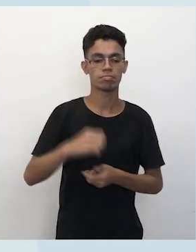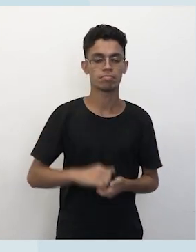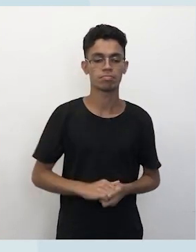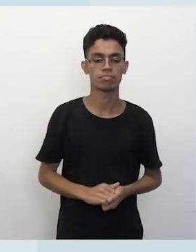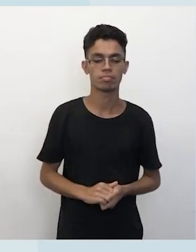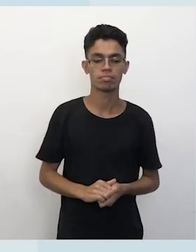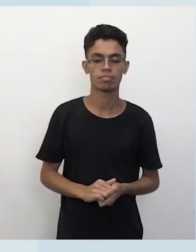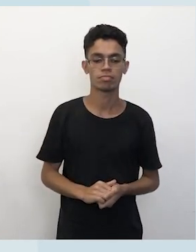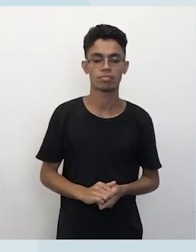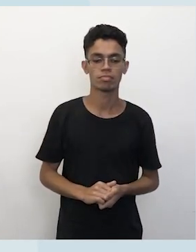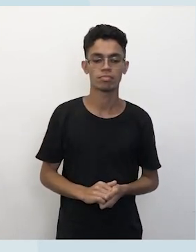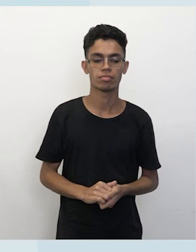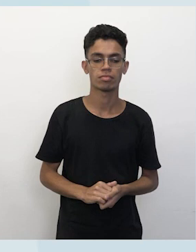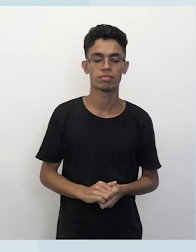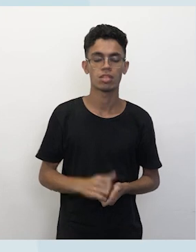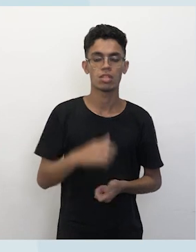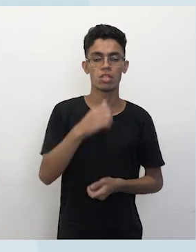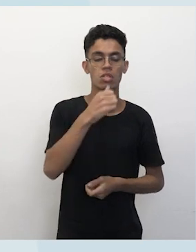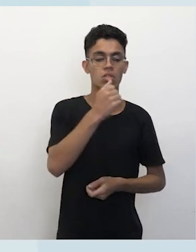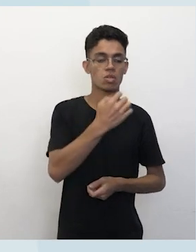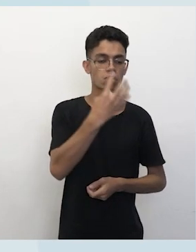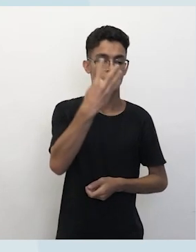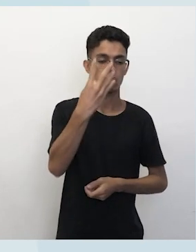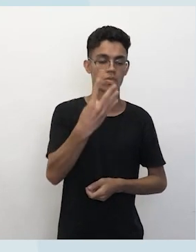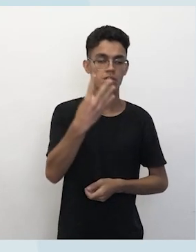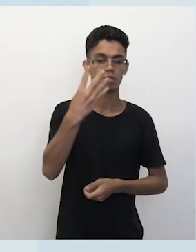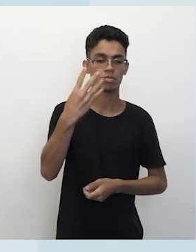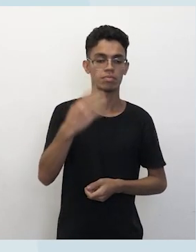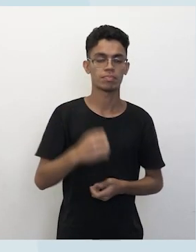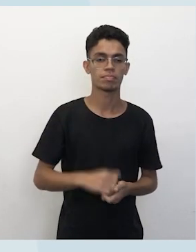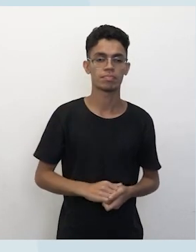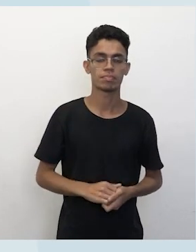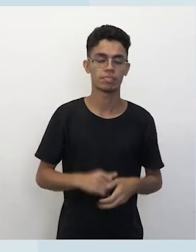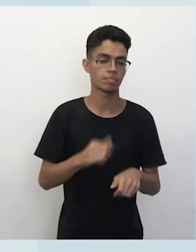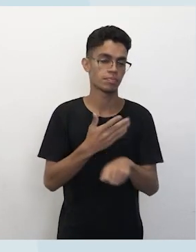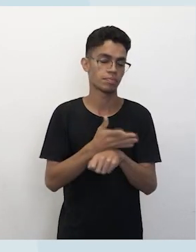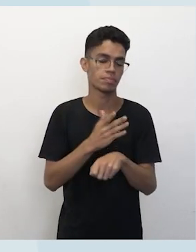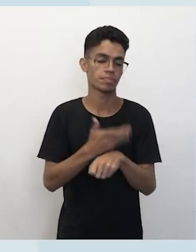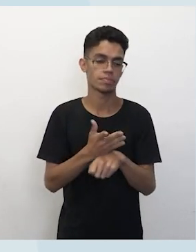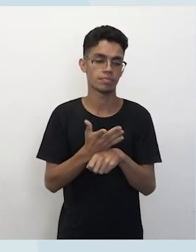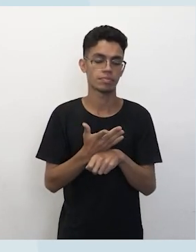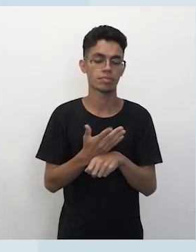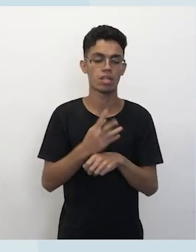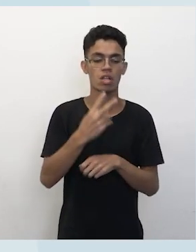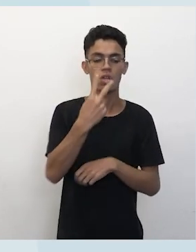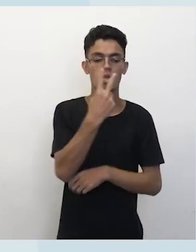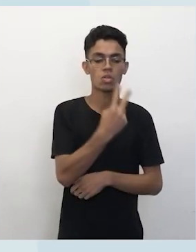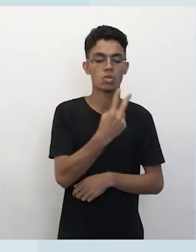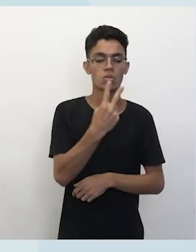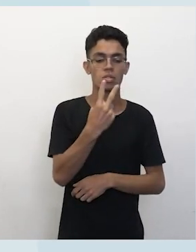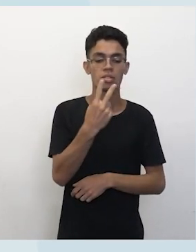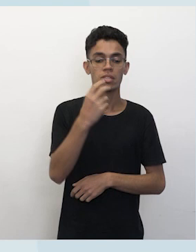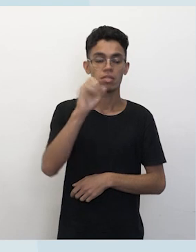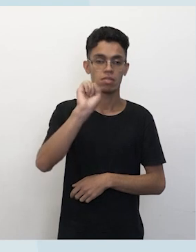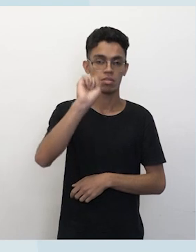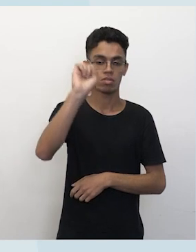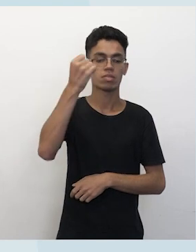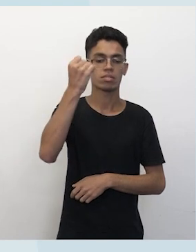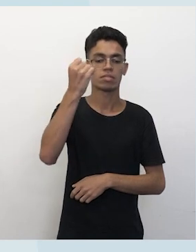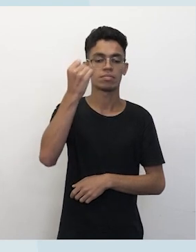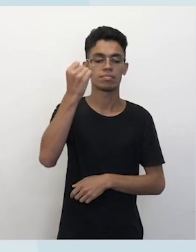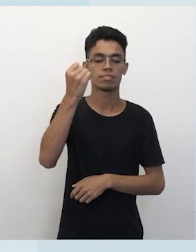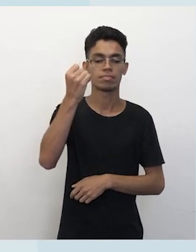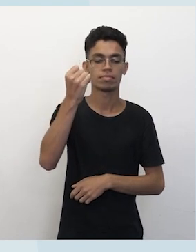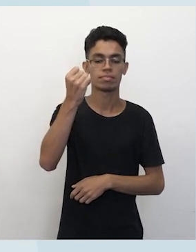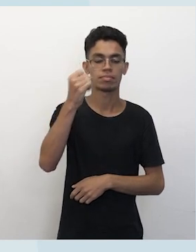a multiplicação. 2² ao quadrado, na prática, implica em quê? Em 2 elevado a 8, ou 2 à oitava,